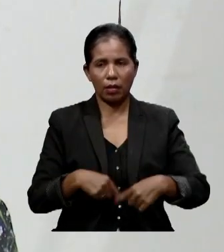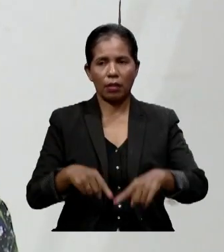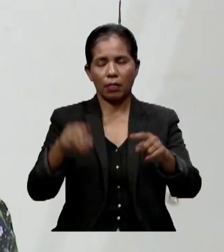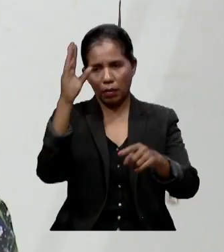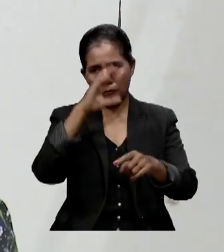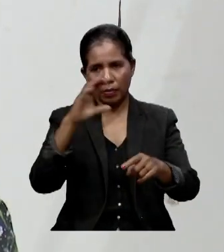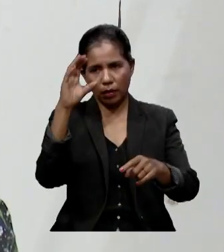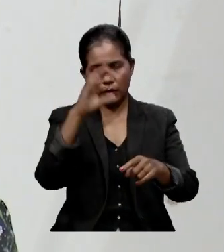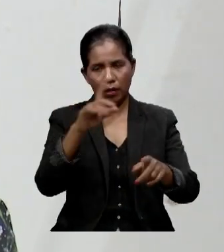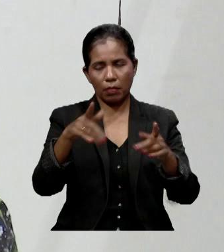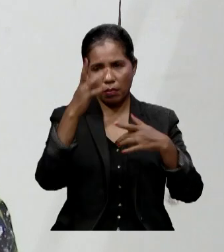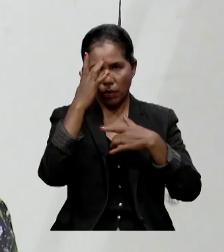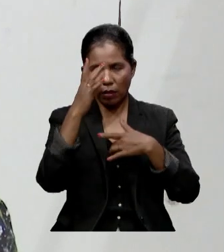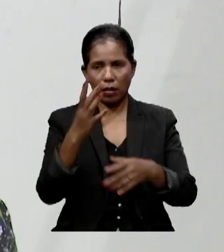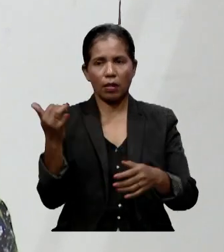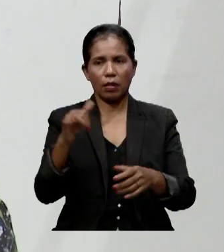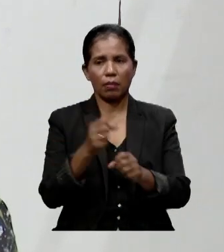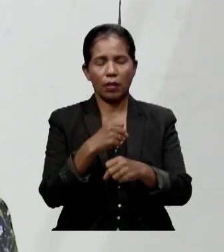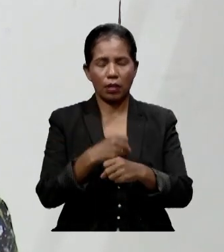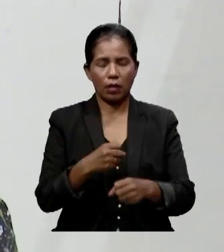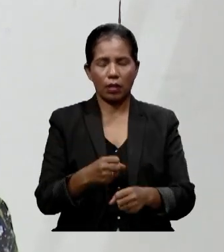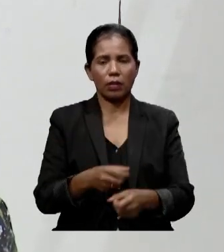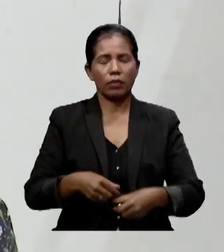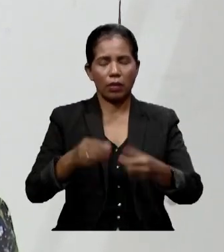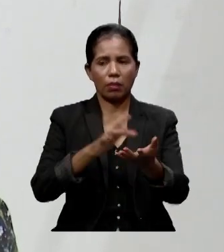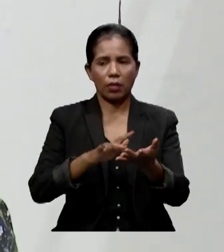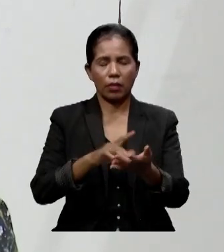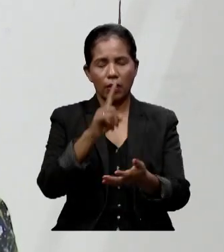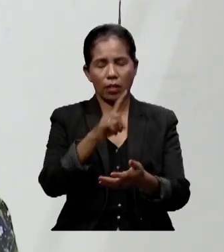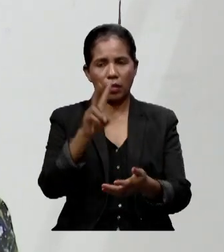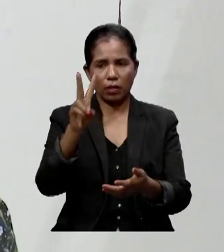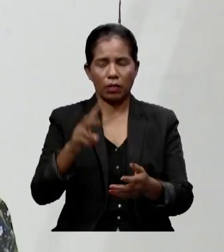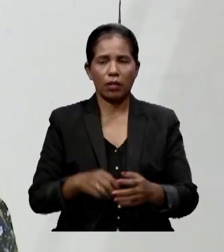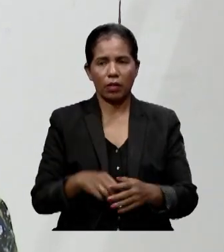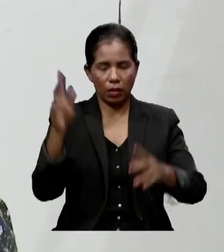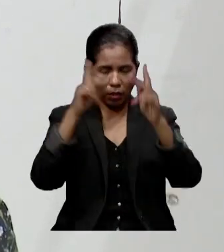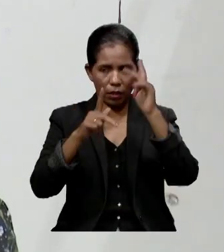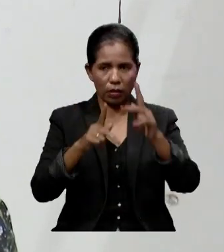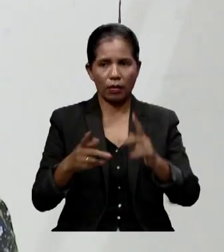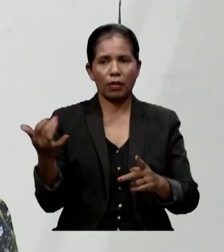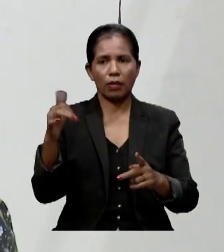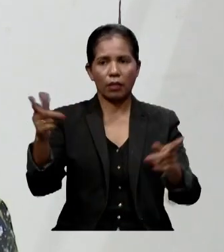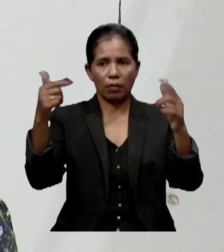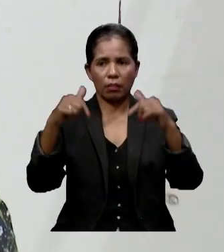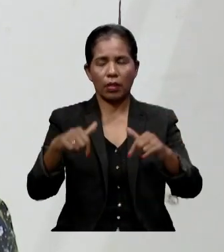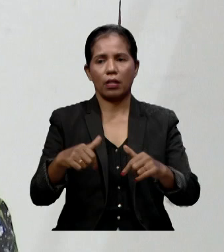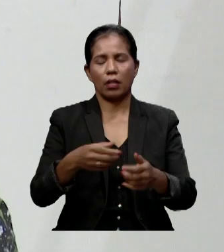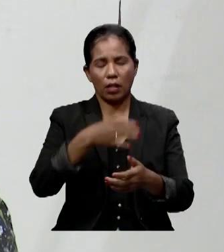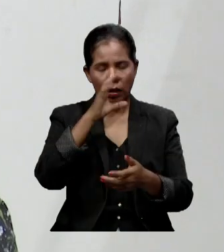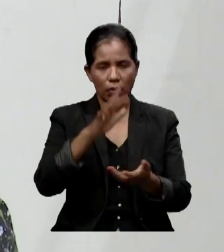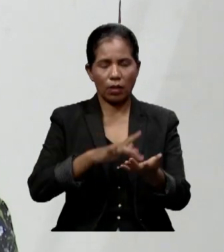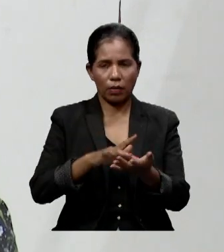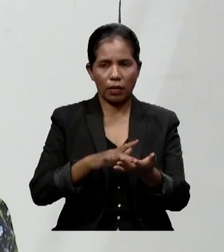buka ter paciente atau ne bela halal tratamento ebe iha ideru amos iha caso ne grave isira mai fale consulta hene